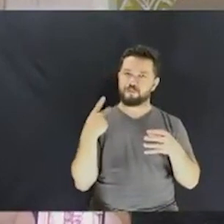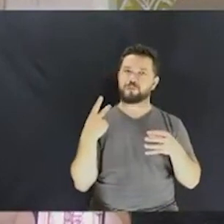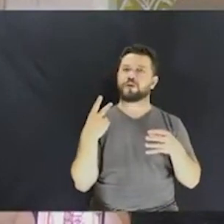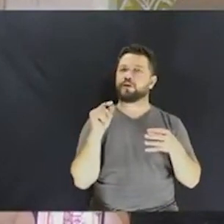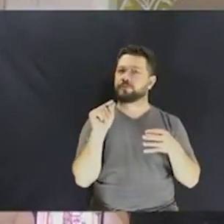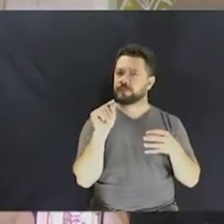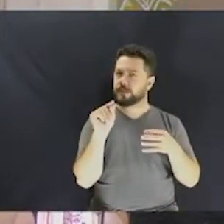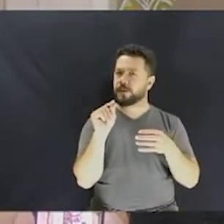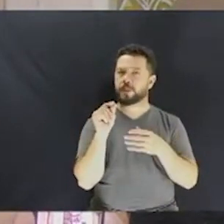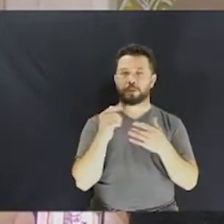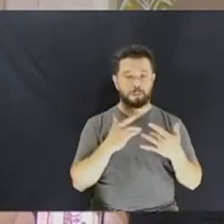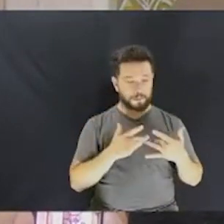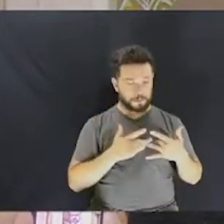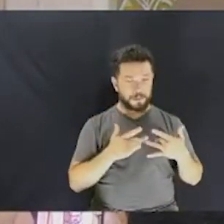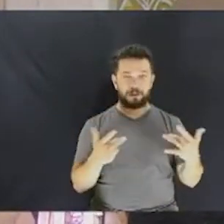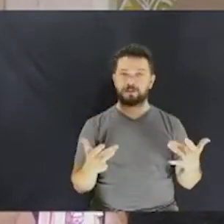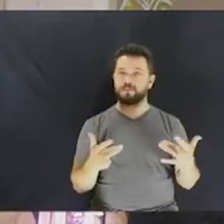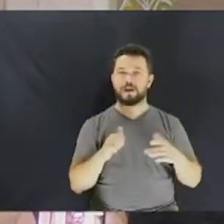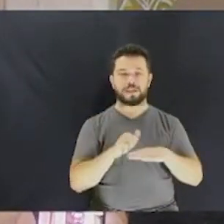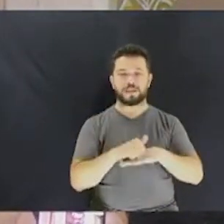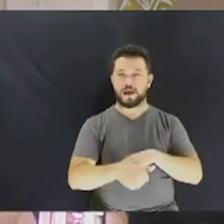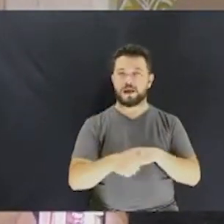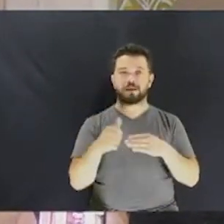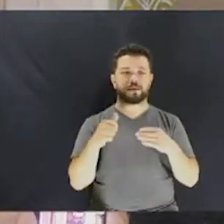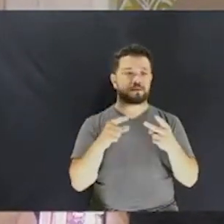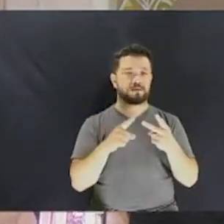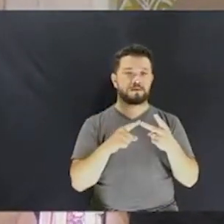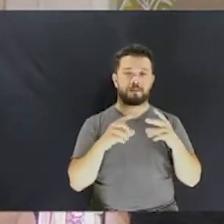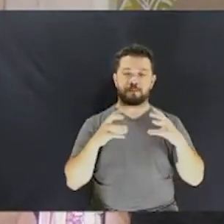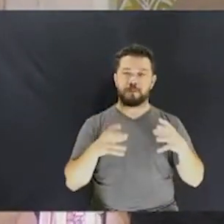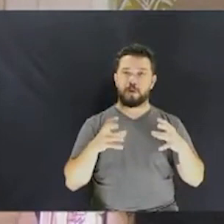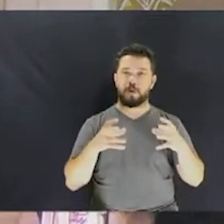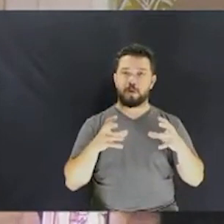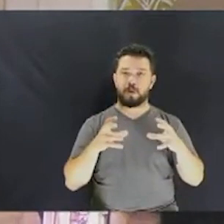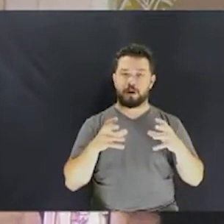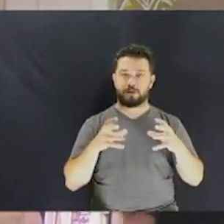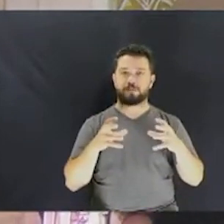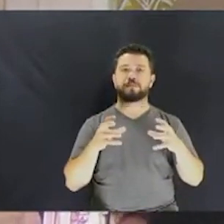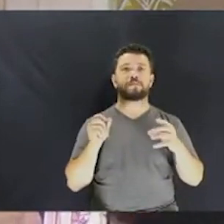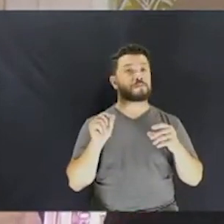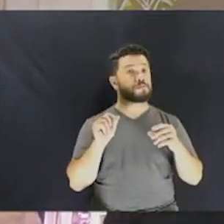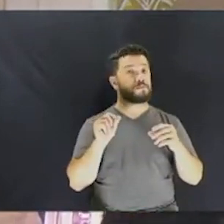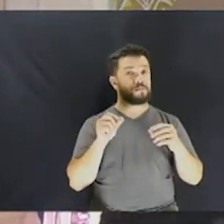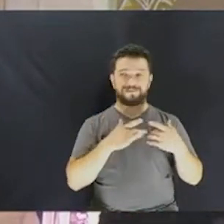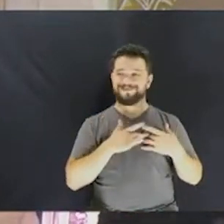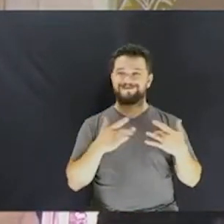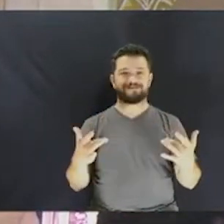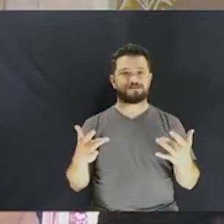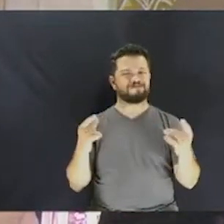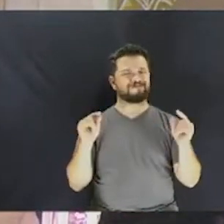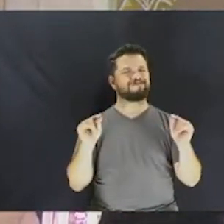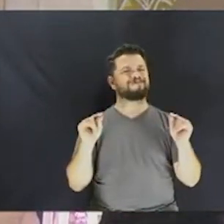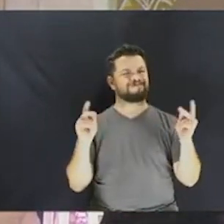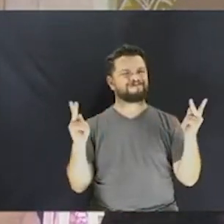doar aquele tênis, aquela bola esquecida em algum canto da nossa casa, nunca foi de tão grande valia e